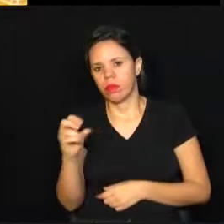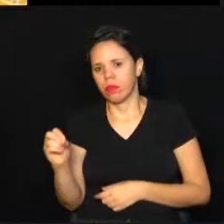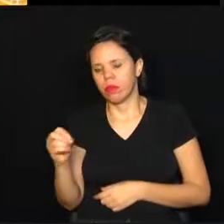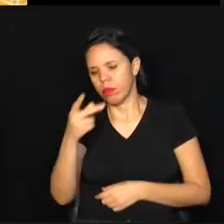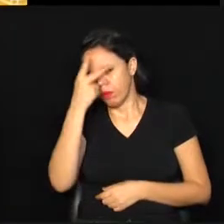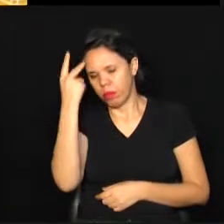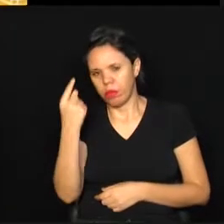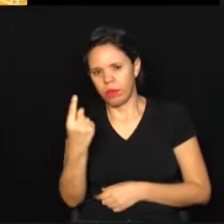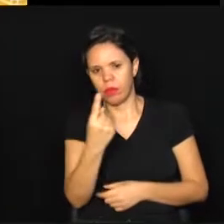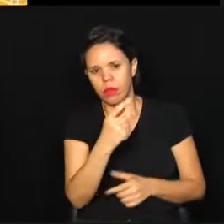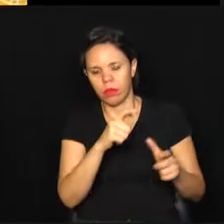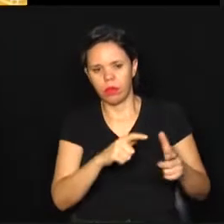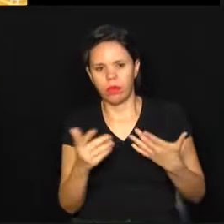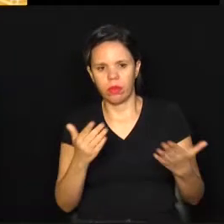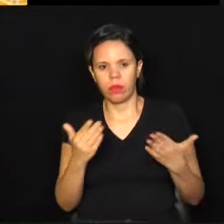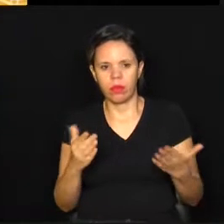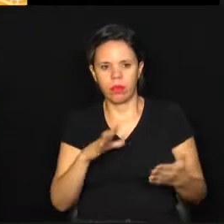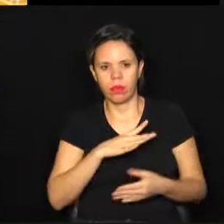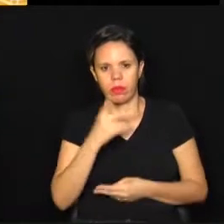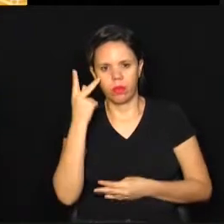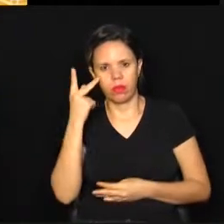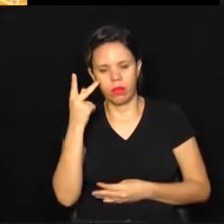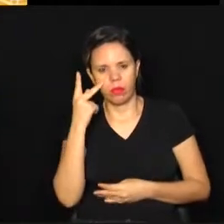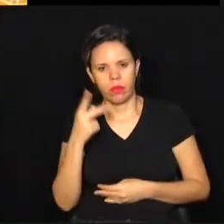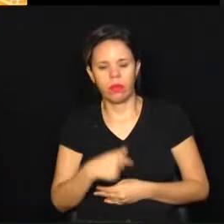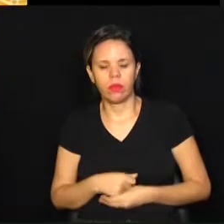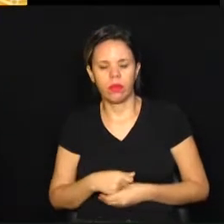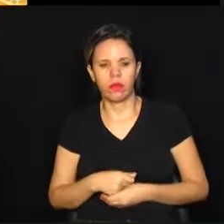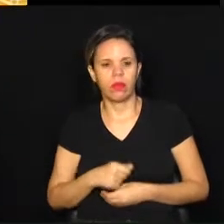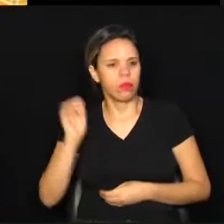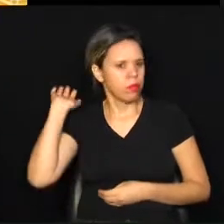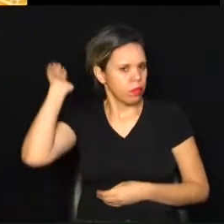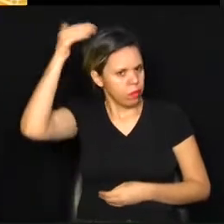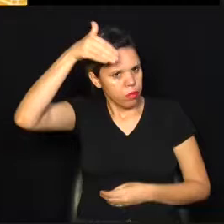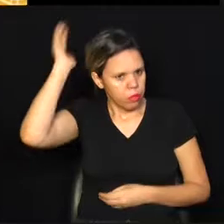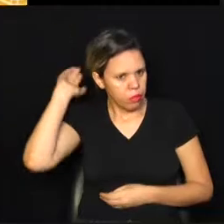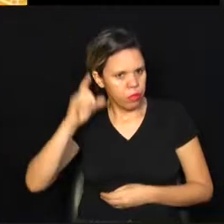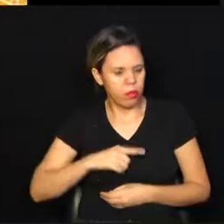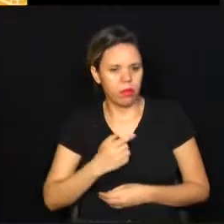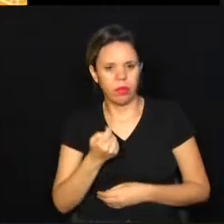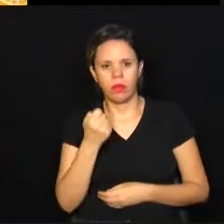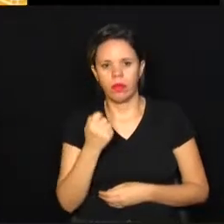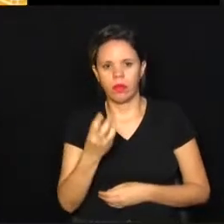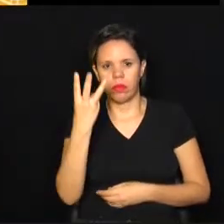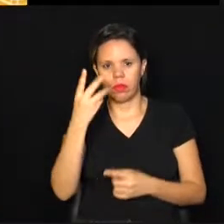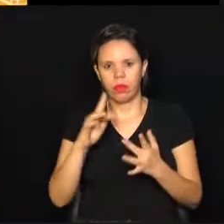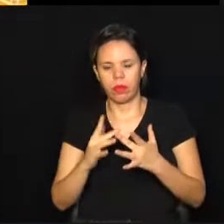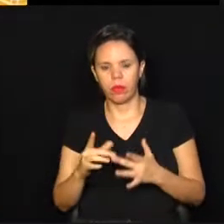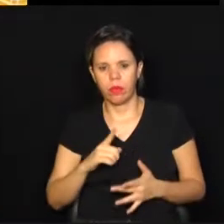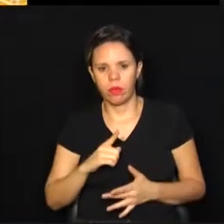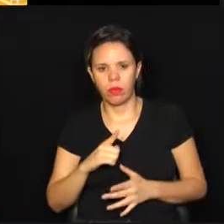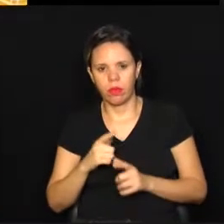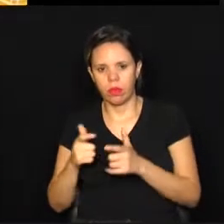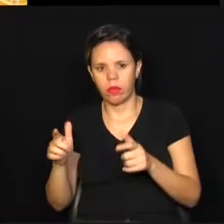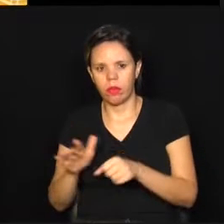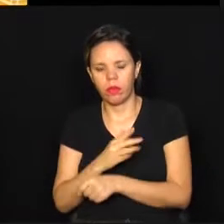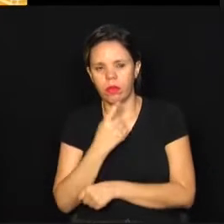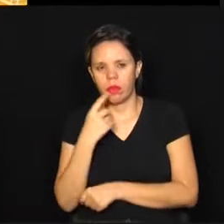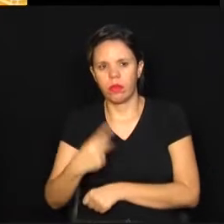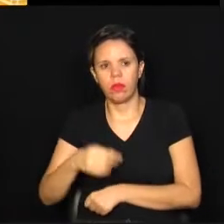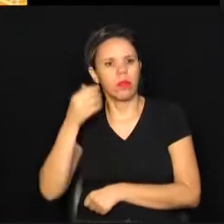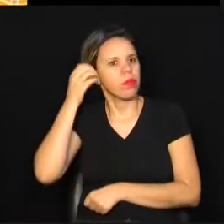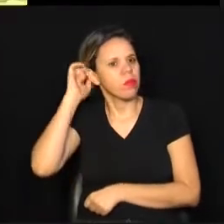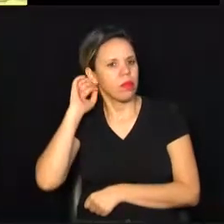né? Se a gente comparar com São Paulo, a gente tem lá na República quase 3 vezes, né, o que a gente tem de densidade em